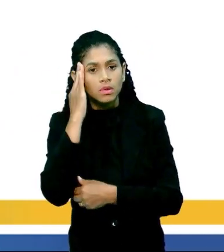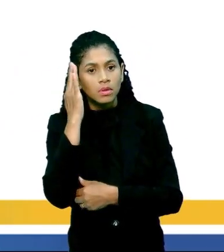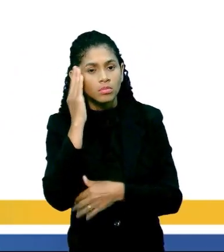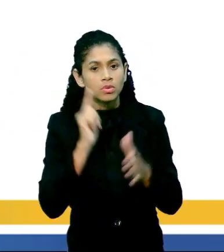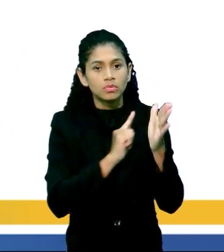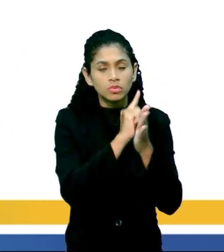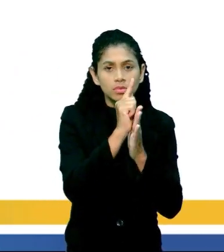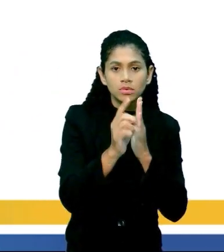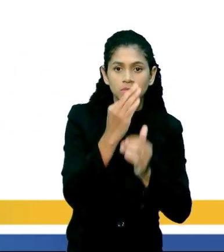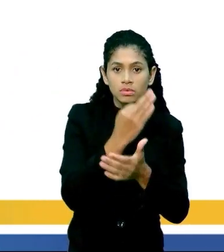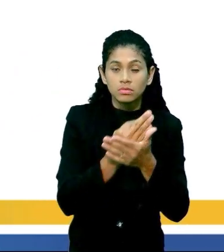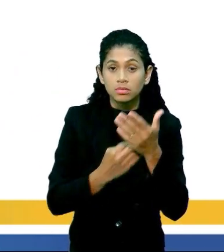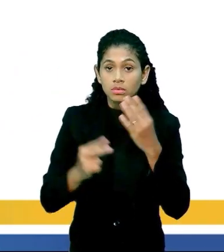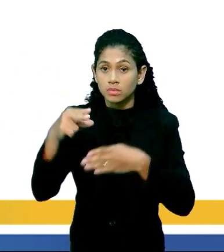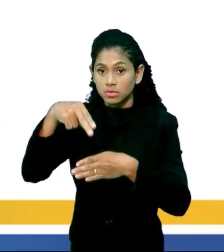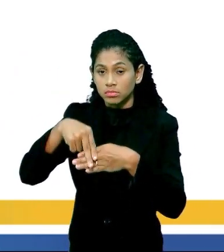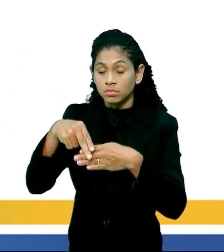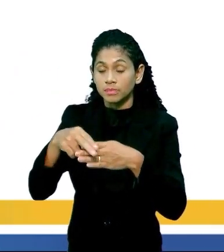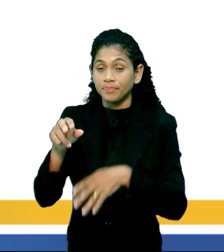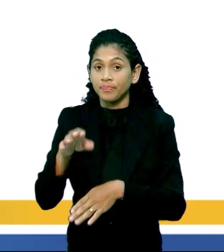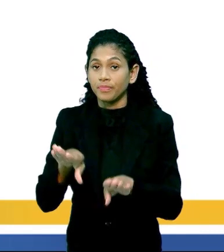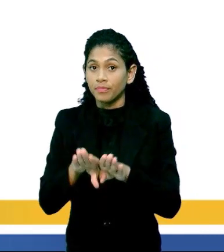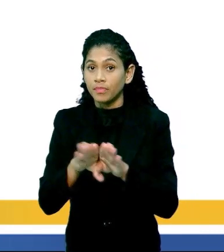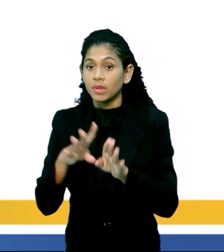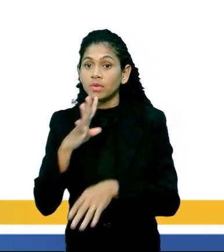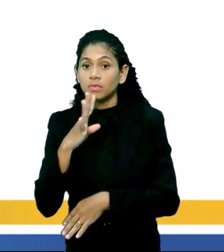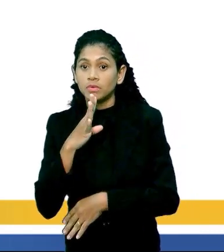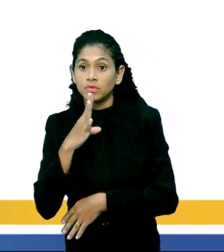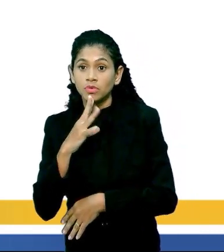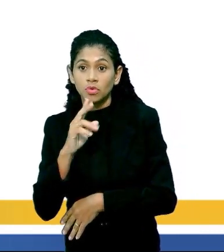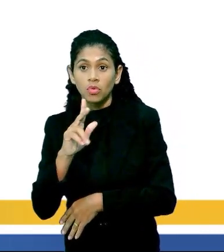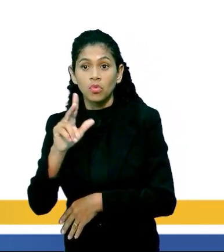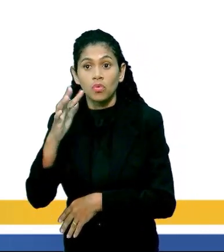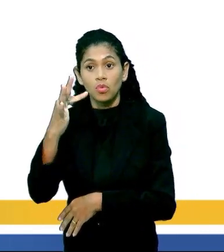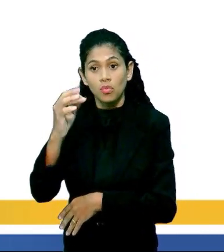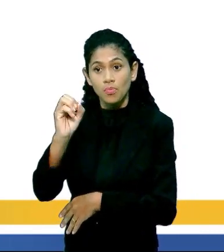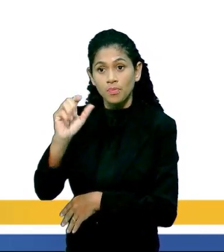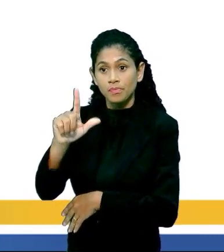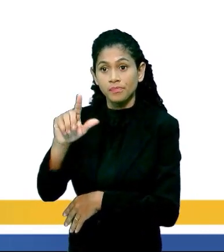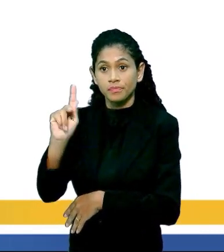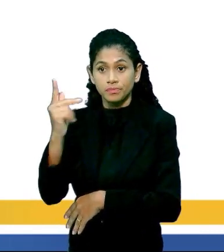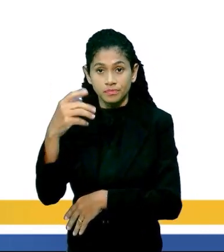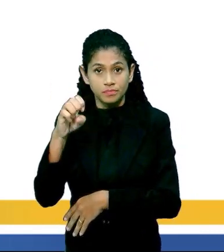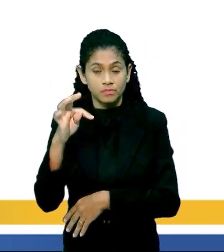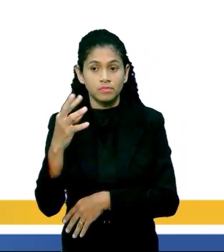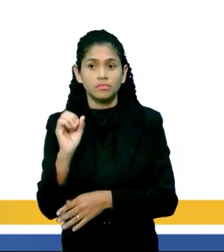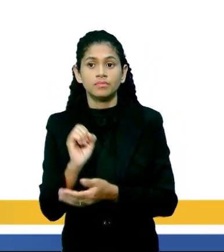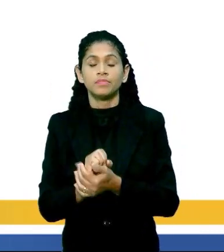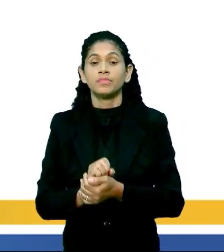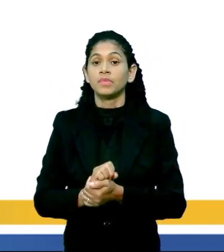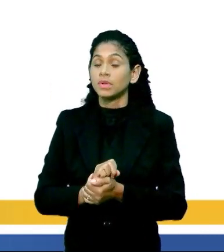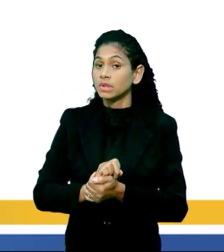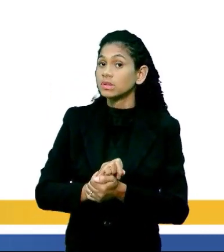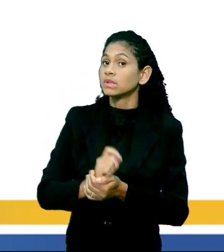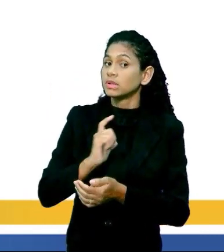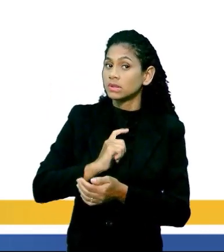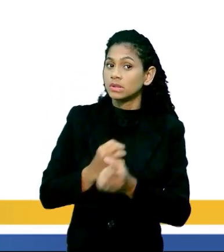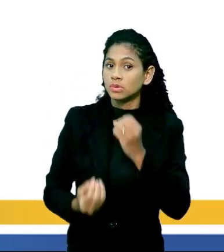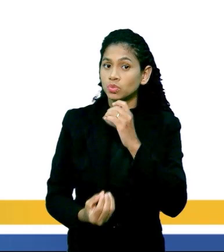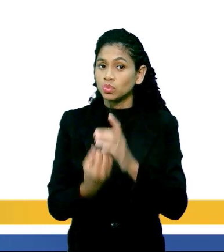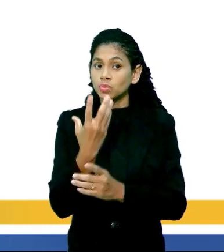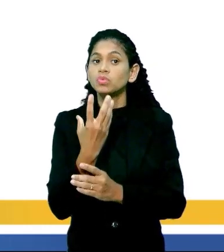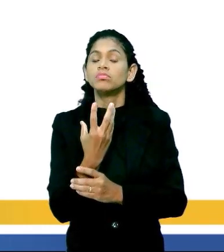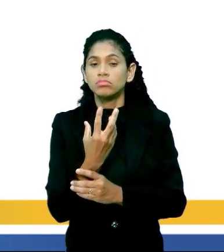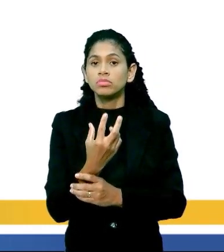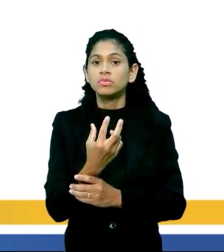cordel, também conhecido como folheto, tem origem em relatos orais e constitui uma forma literária popular no